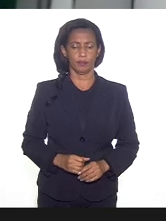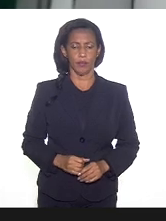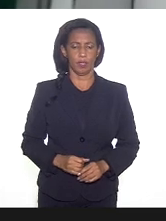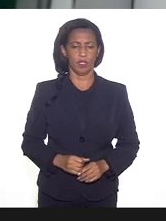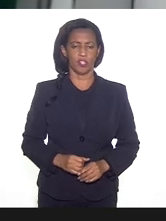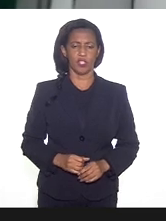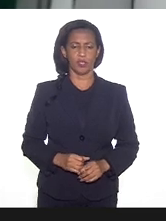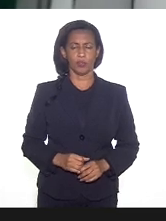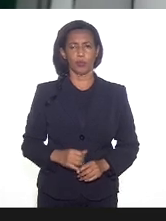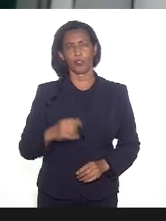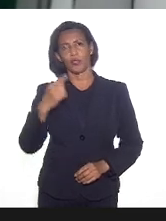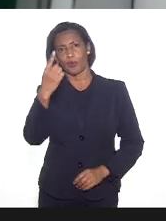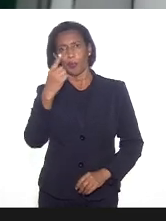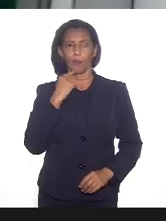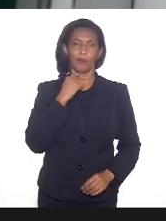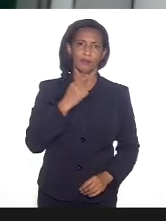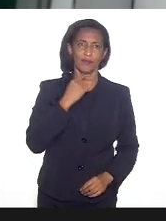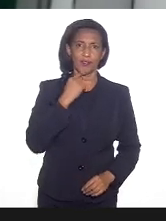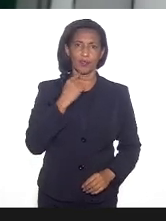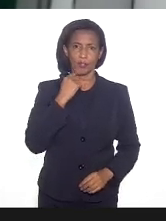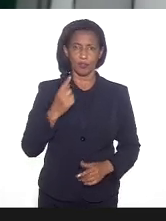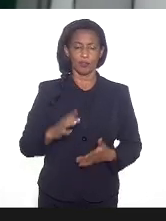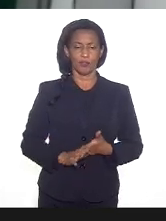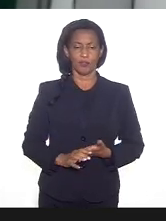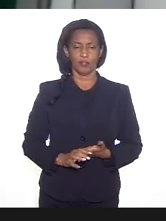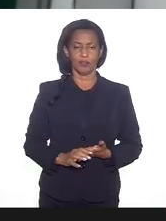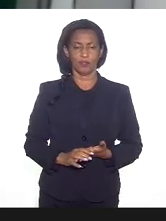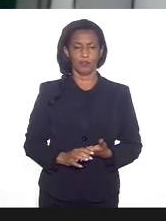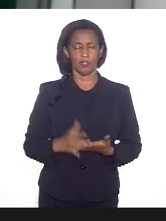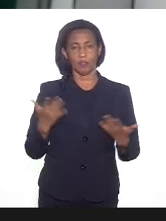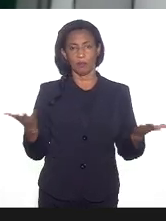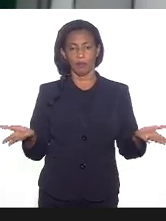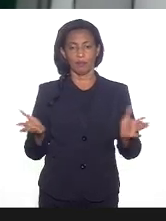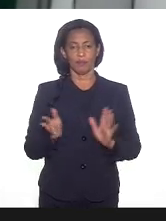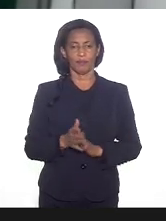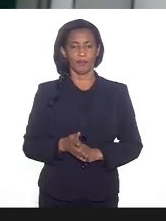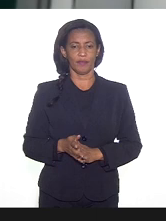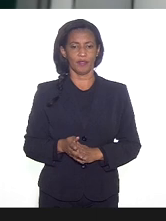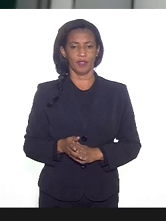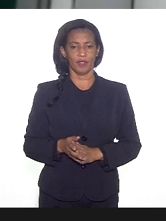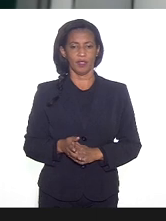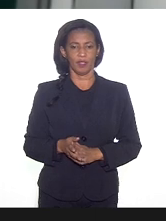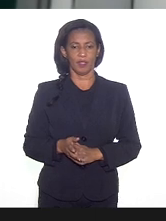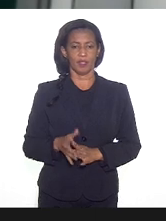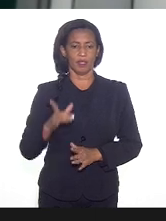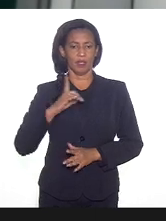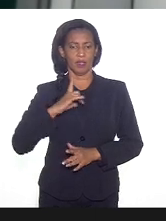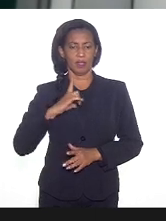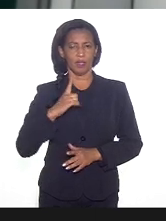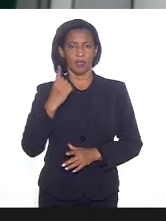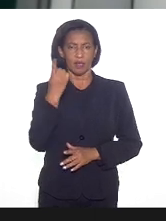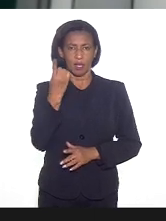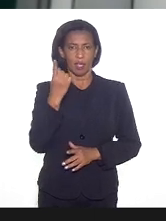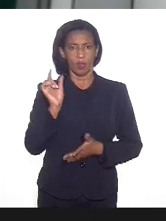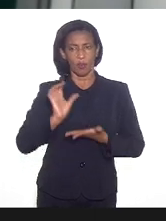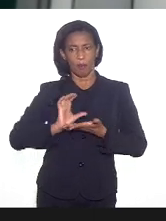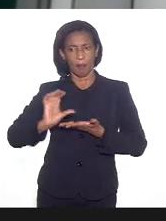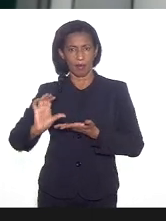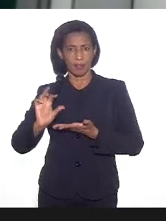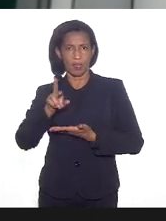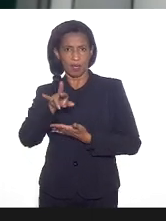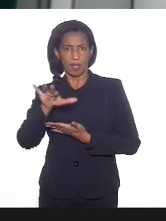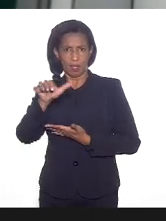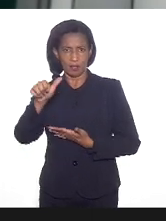1999. Eu só tenho uma dúvida ainda, se seria o... Porque, na verdade, é o seguinte, Alexandre, tem uma parcela dessas